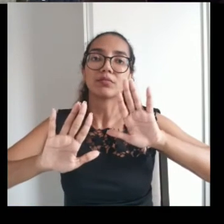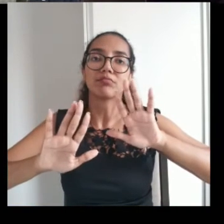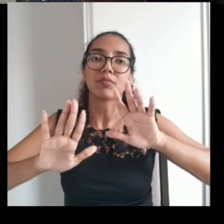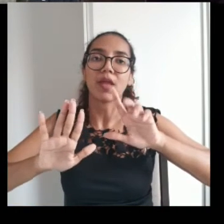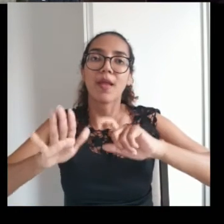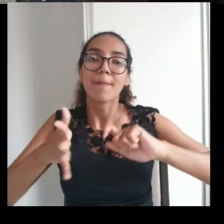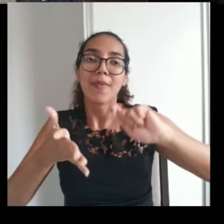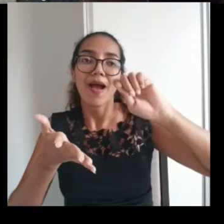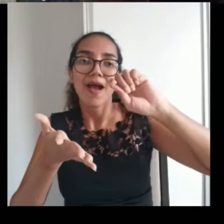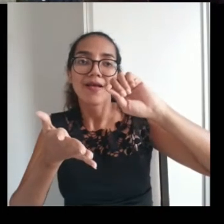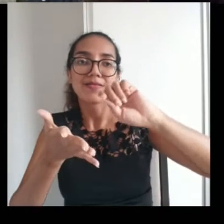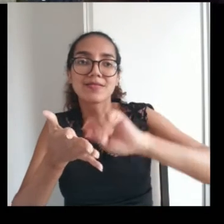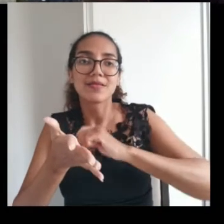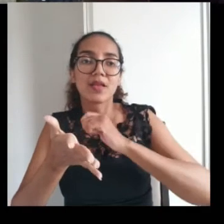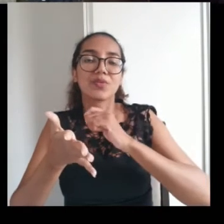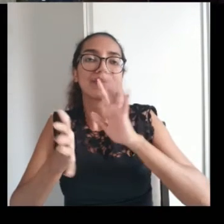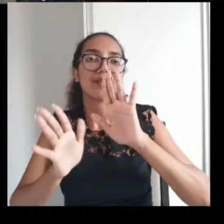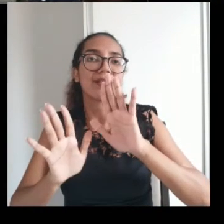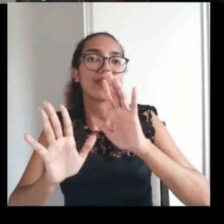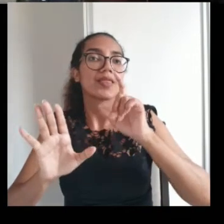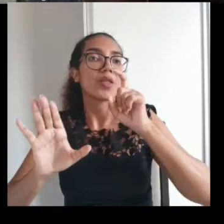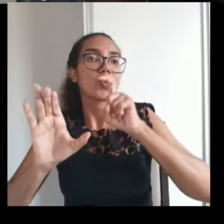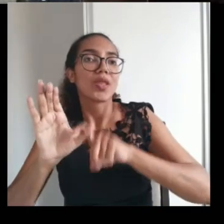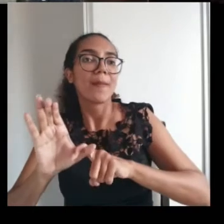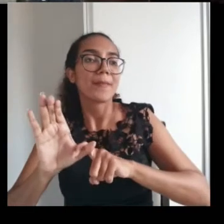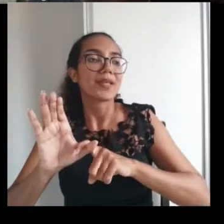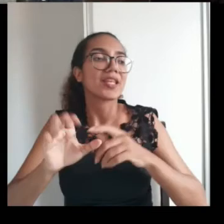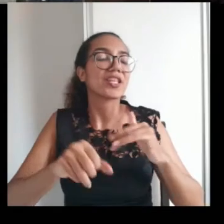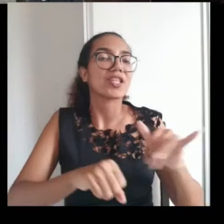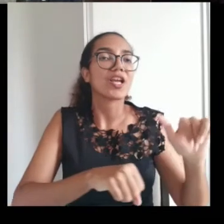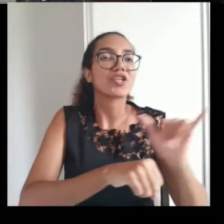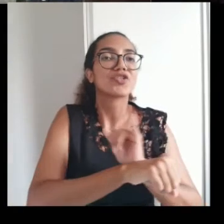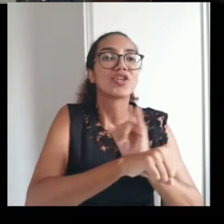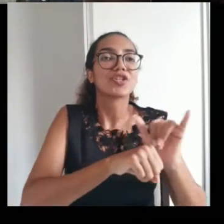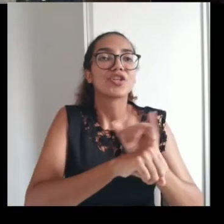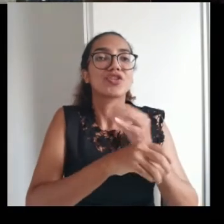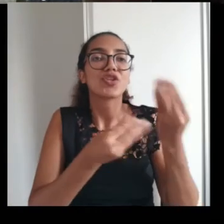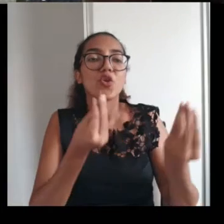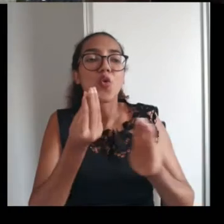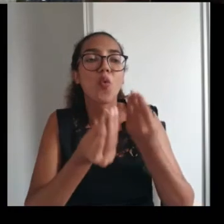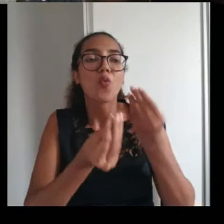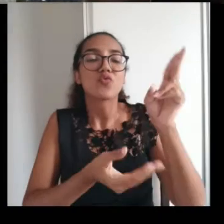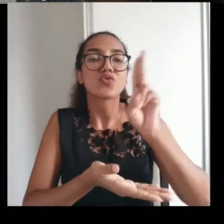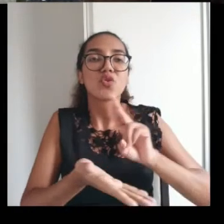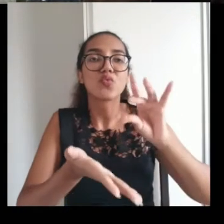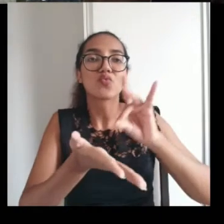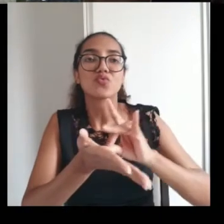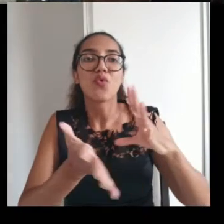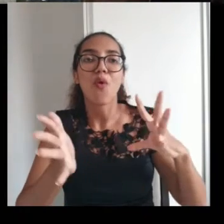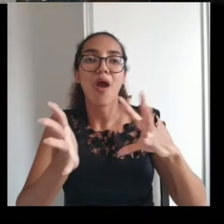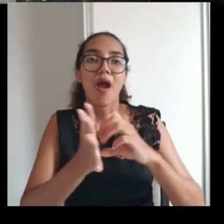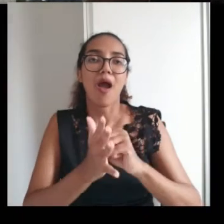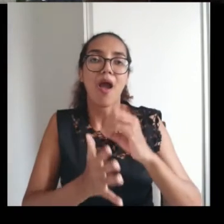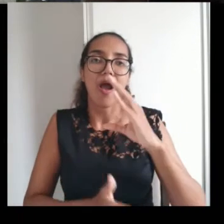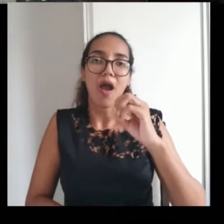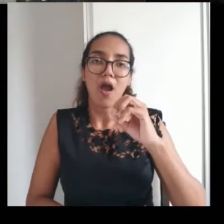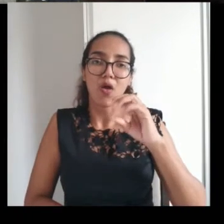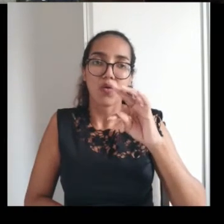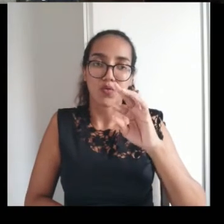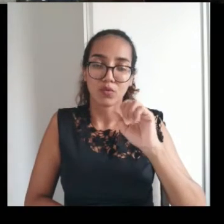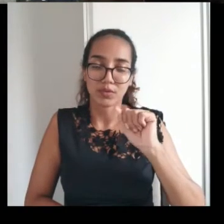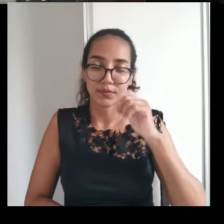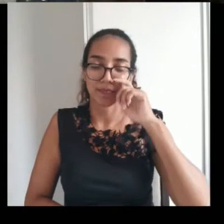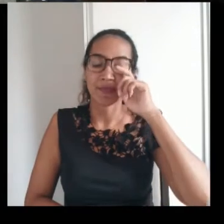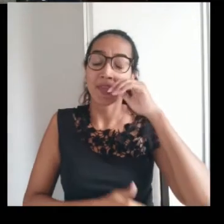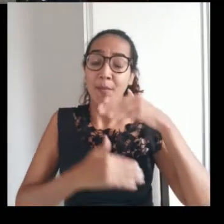desses métodos, não ficar dependendo da maneira como você implementou a conta. A gente depois vai discutir melhor sobre isso, né? Eu vou retomar esse